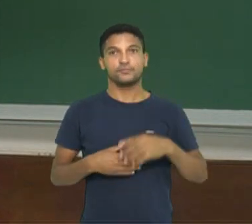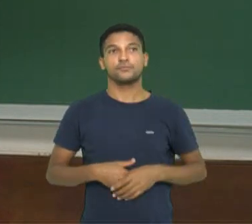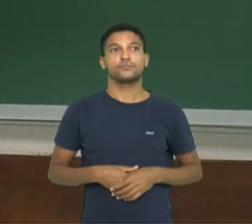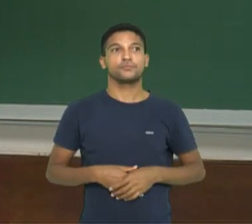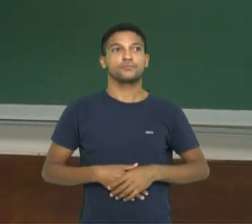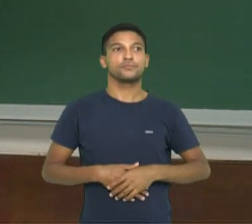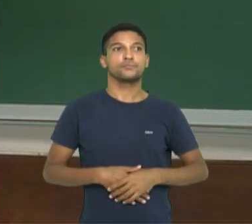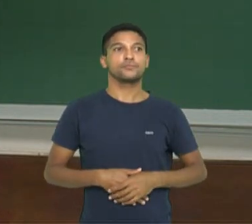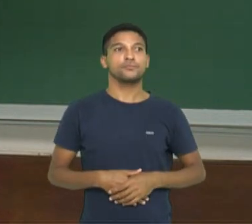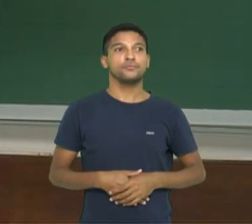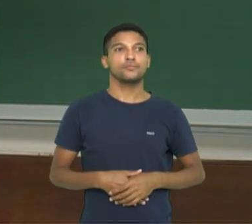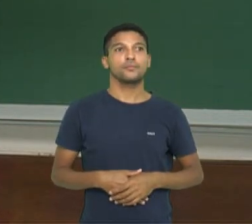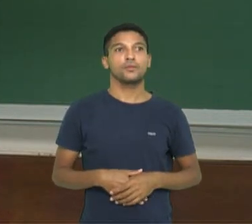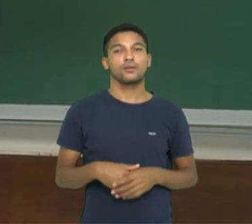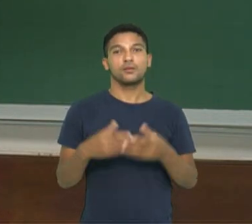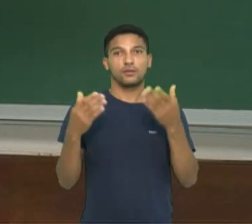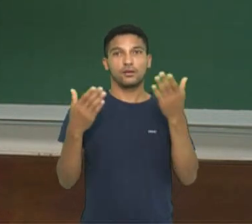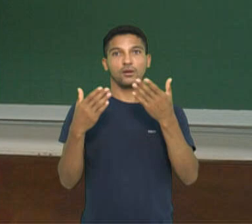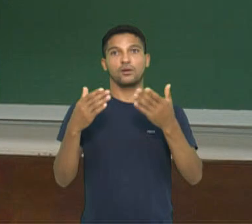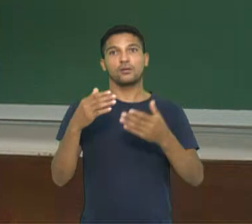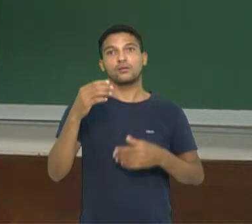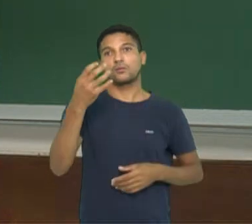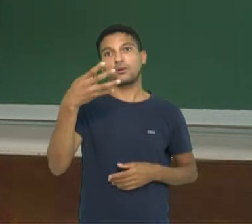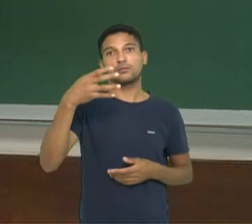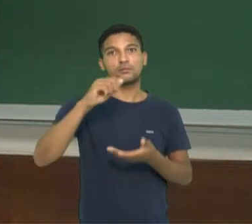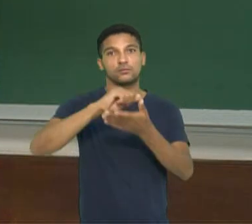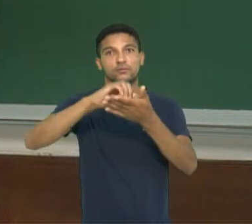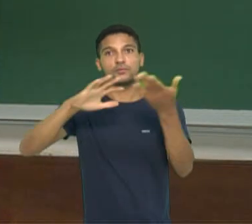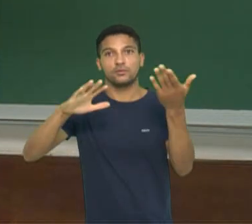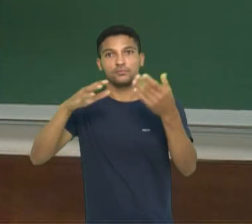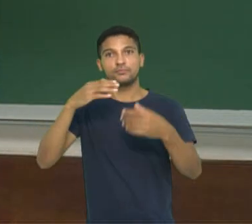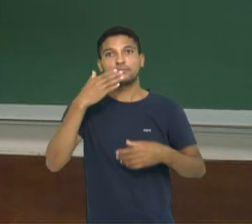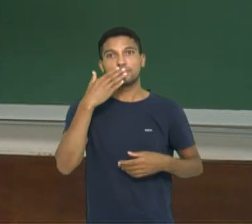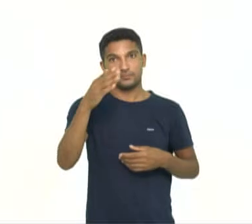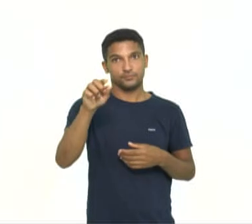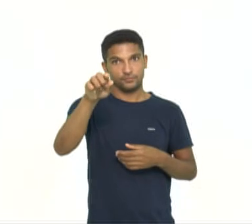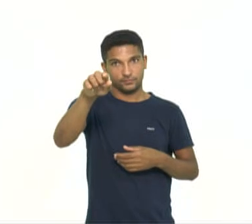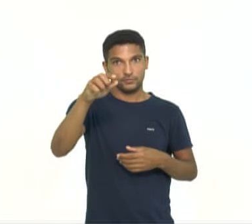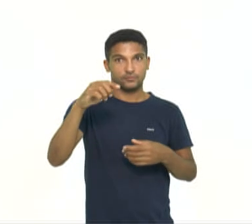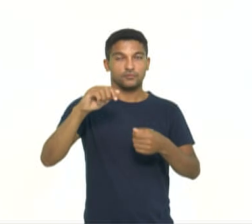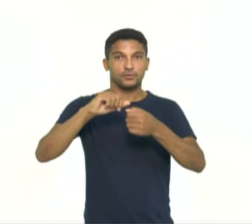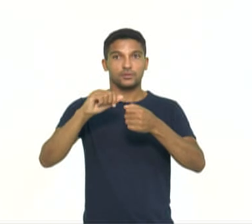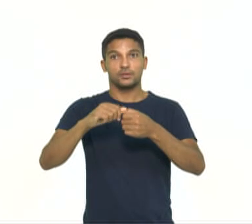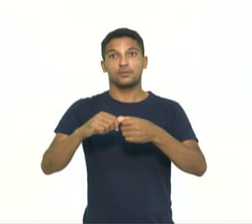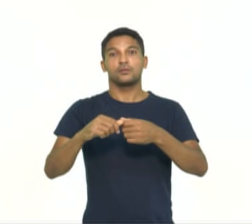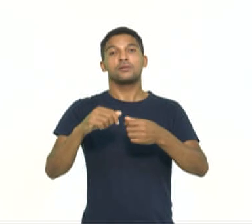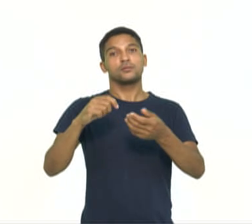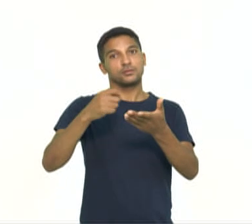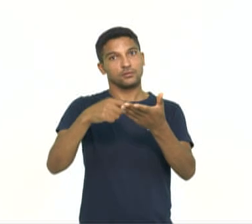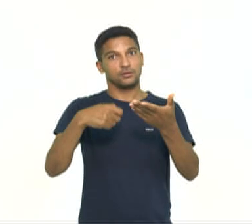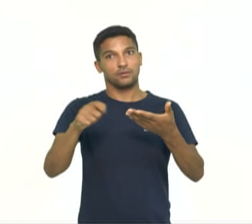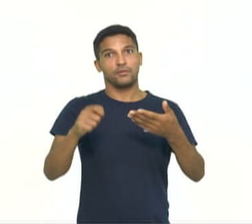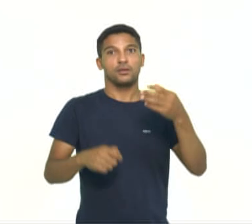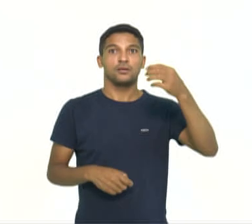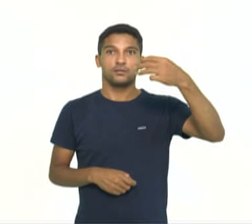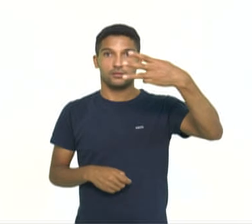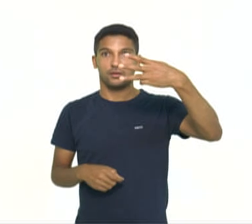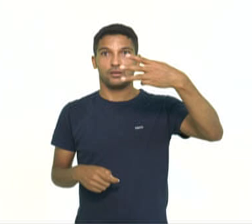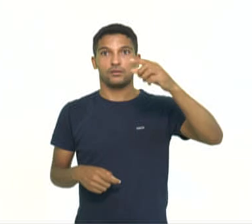para vocês agora fazer o nosso 4º exercício, né? Então, vocês vão elaborar 3 frases com orações